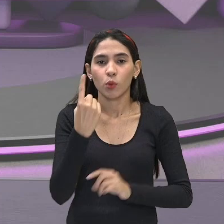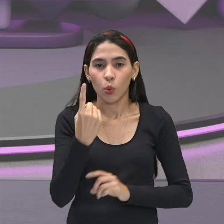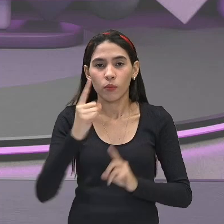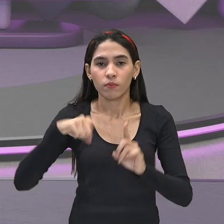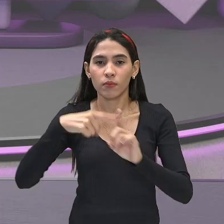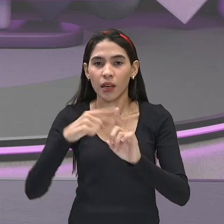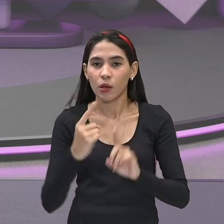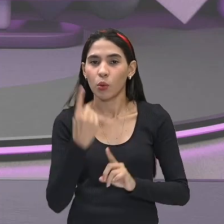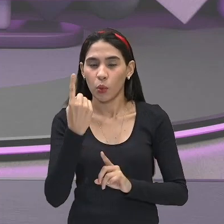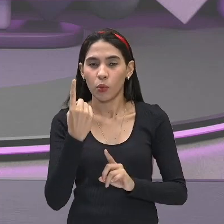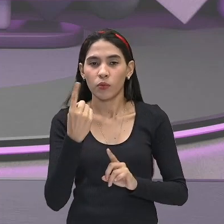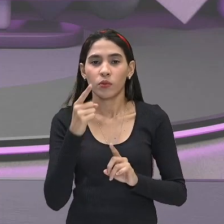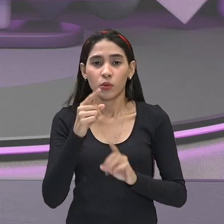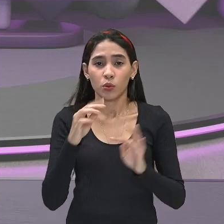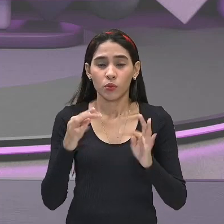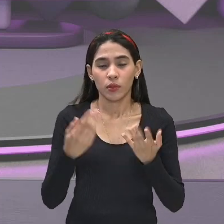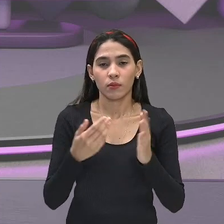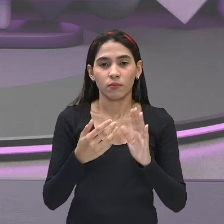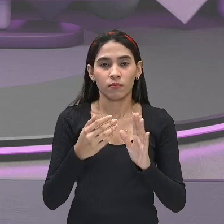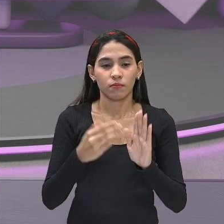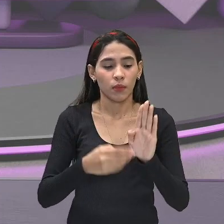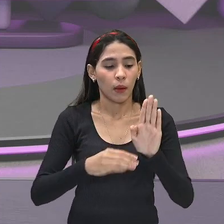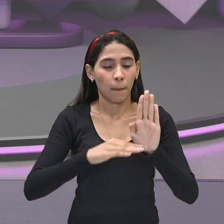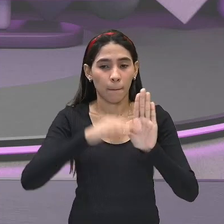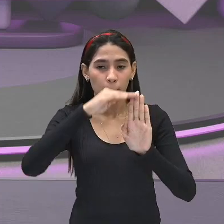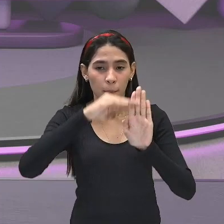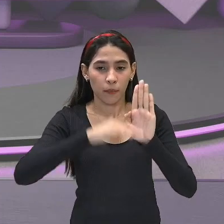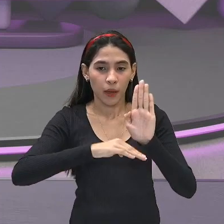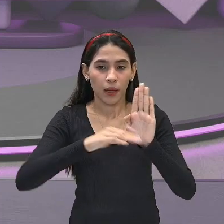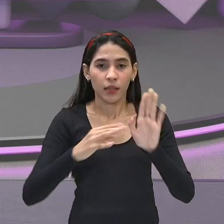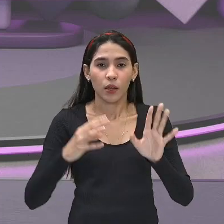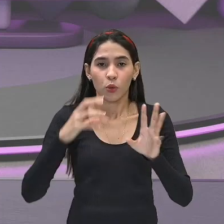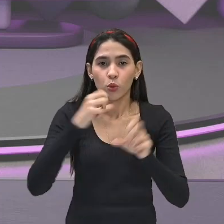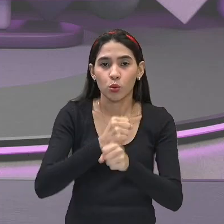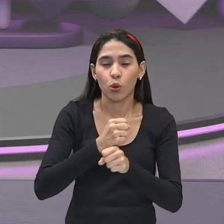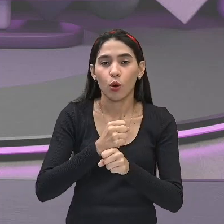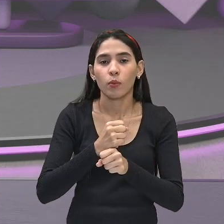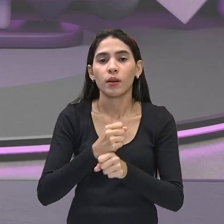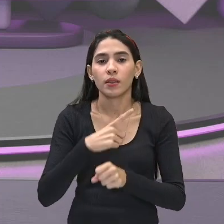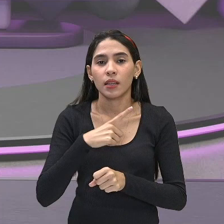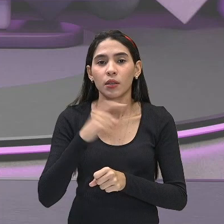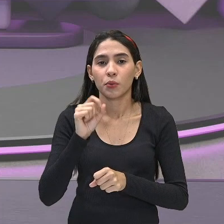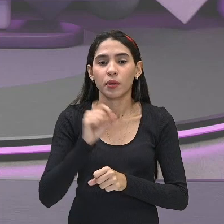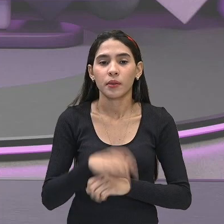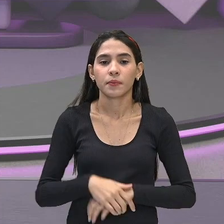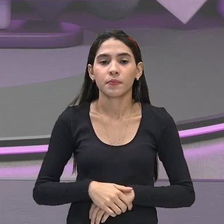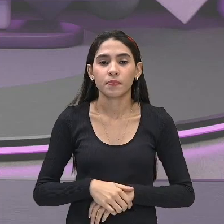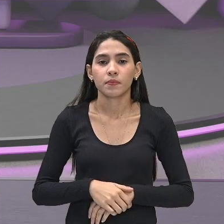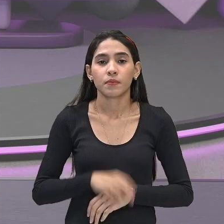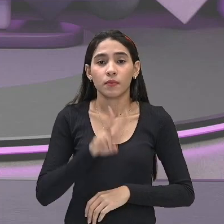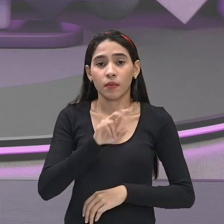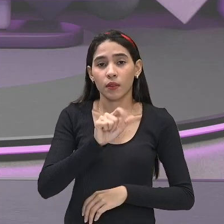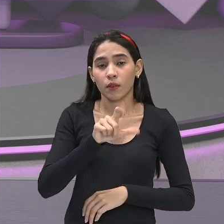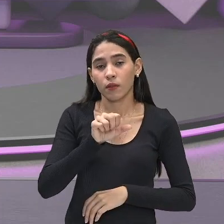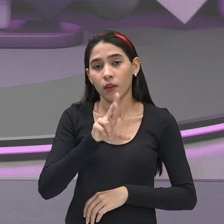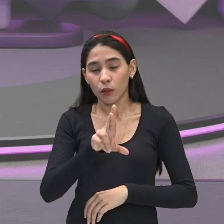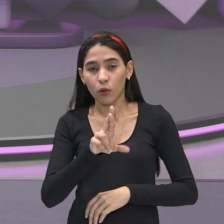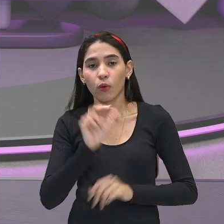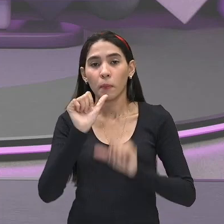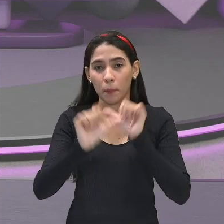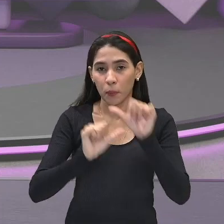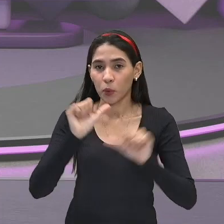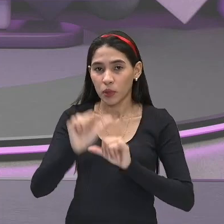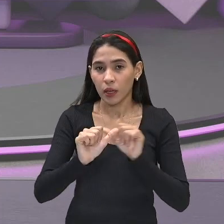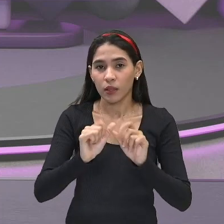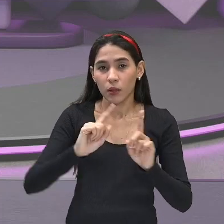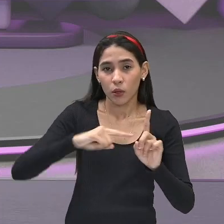pegar toda a pedra, eu já tenho ali uma sequência numérica onde os valores vão decrescendo de